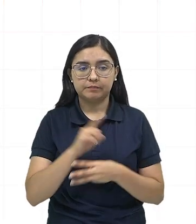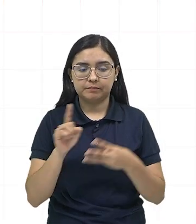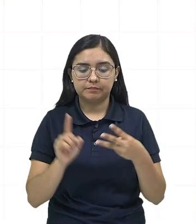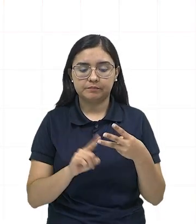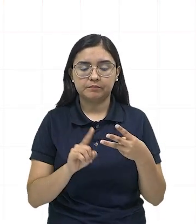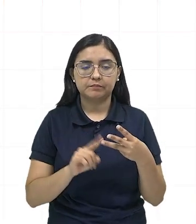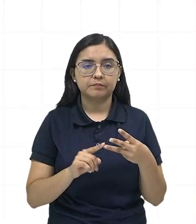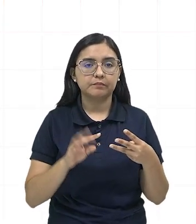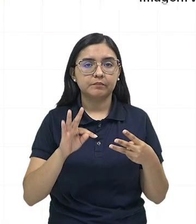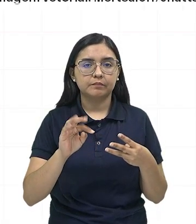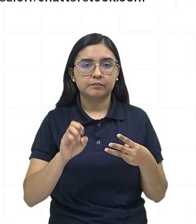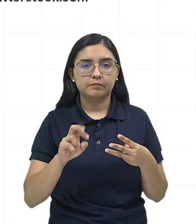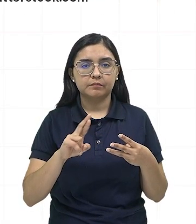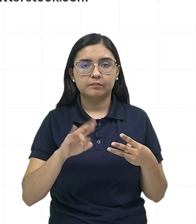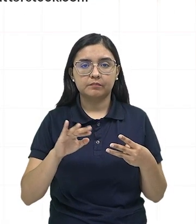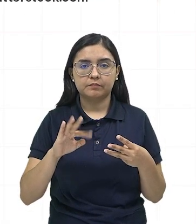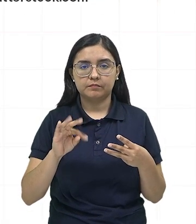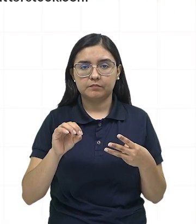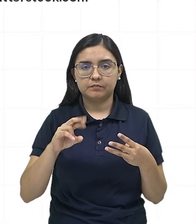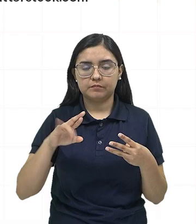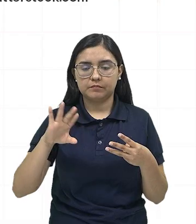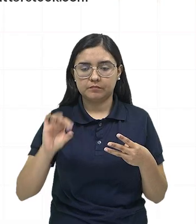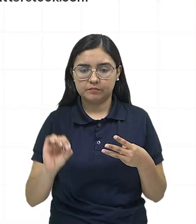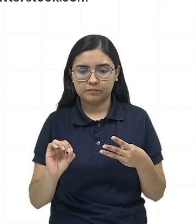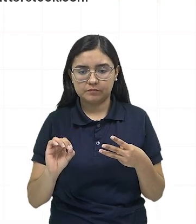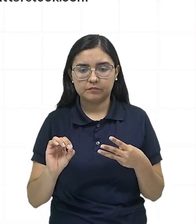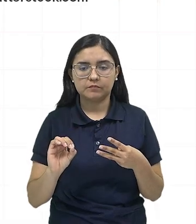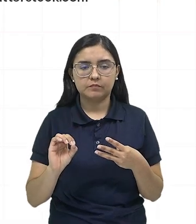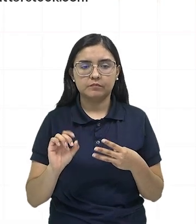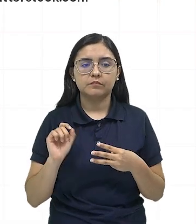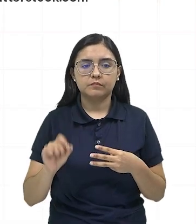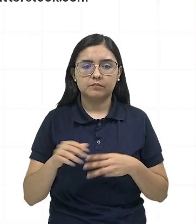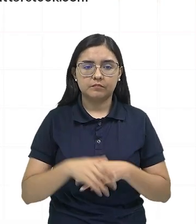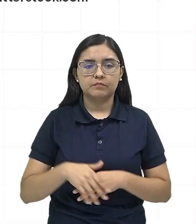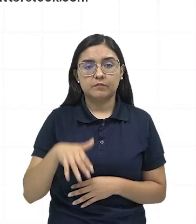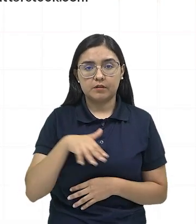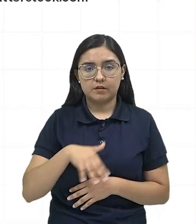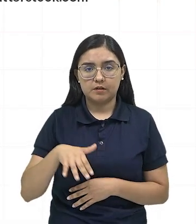o território. O território